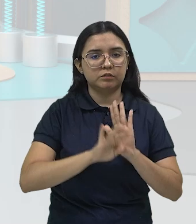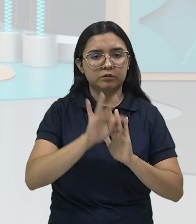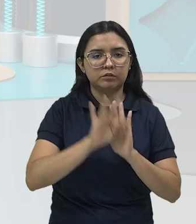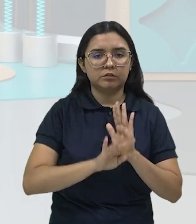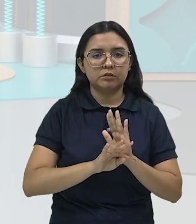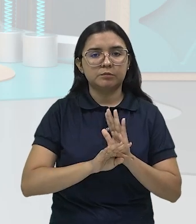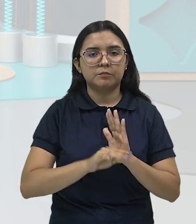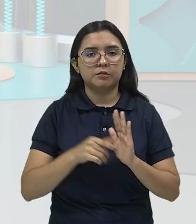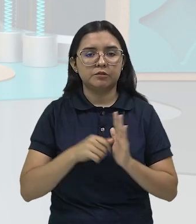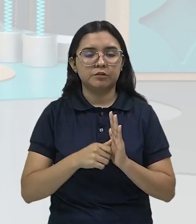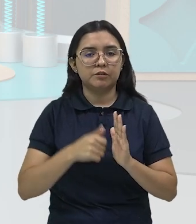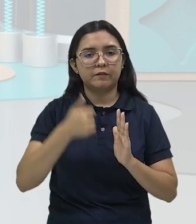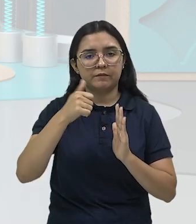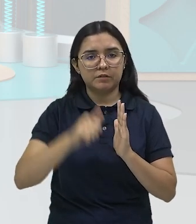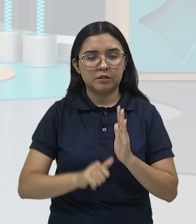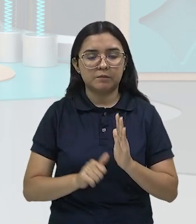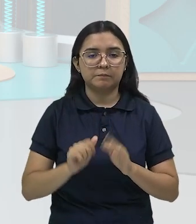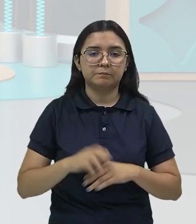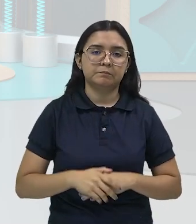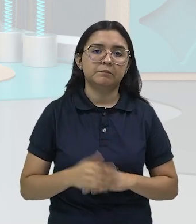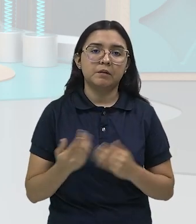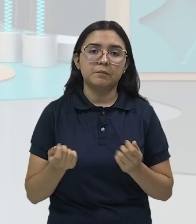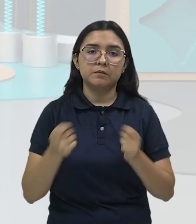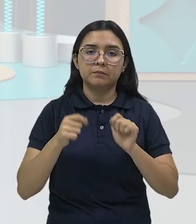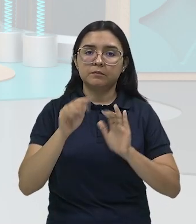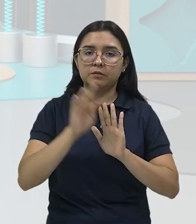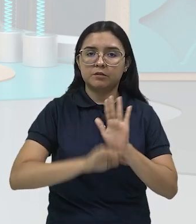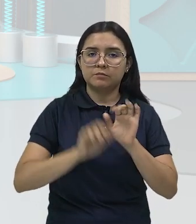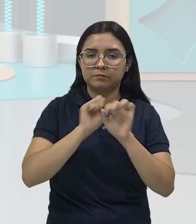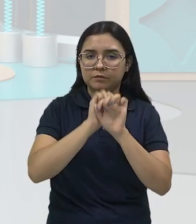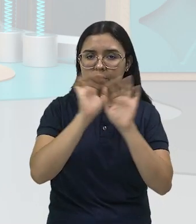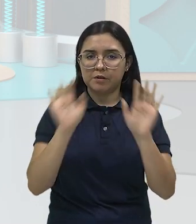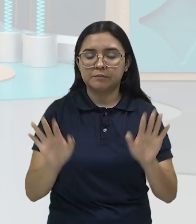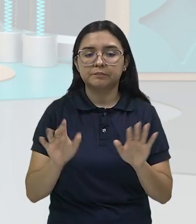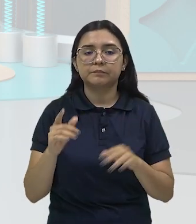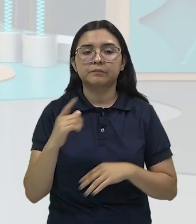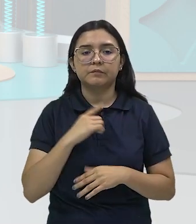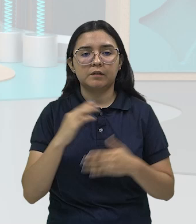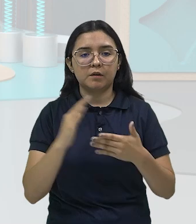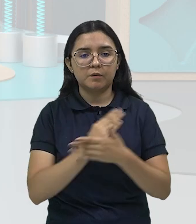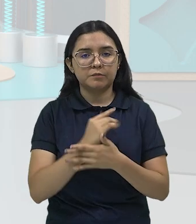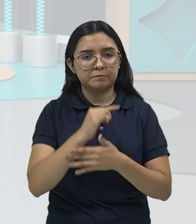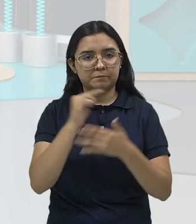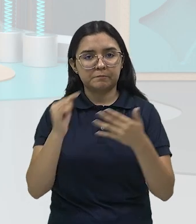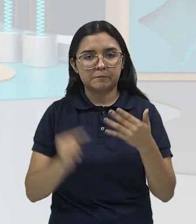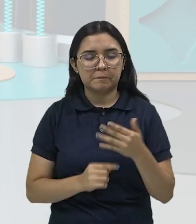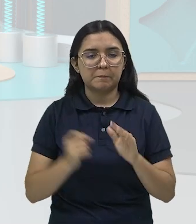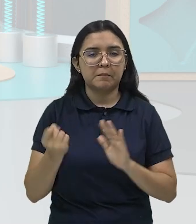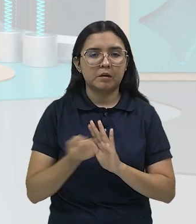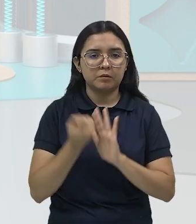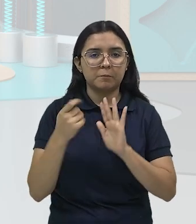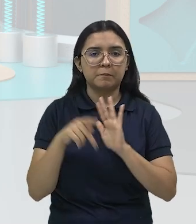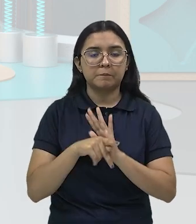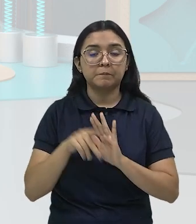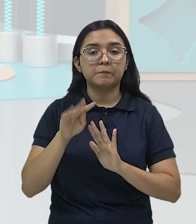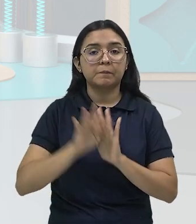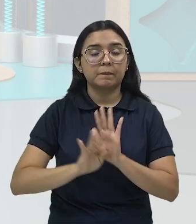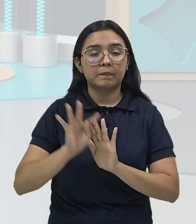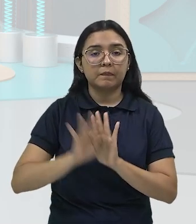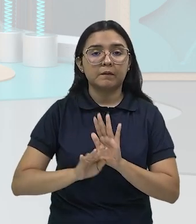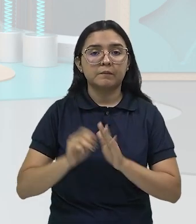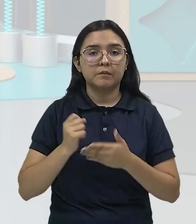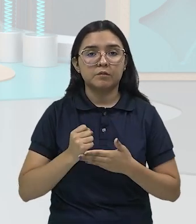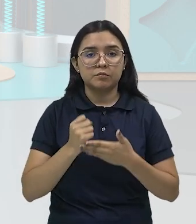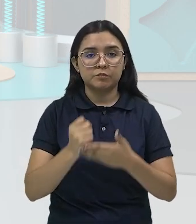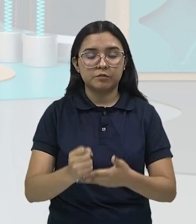forma adequada, tornando claro. E nós temos alguns elementos, alguns marcadores que nós podemos utilizar